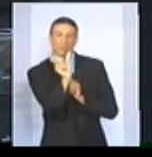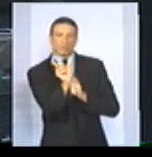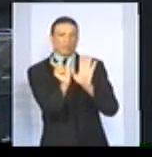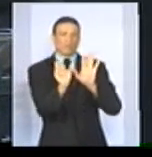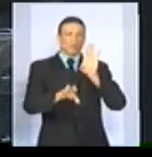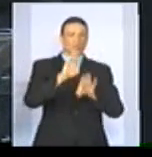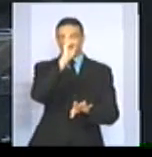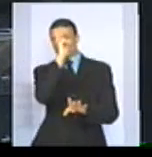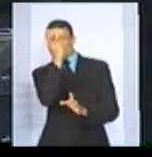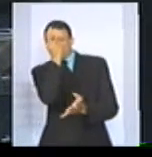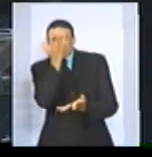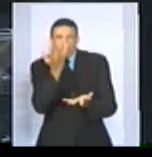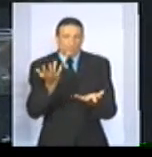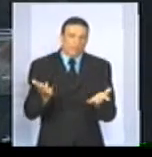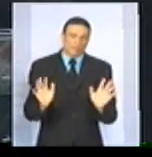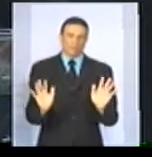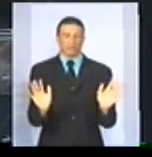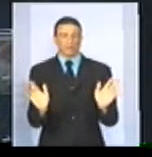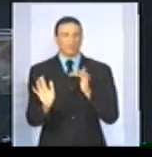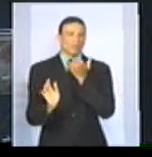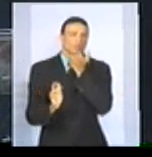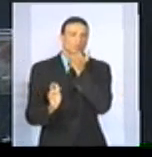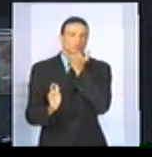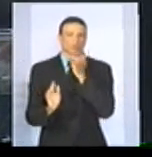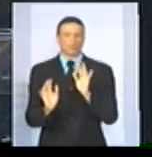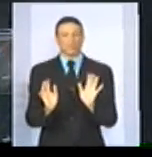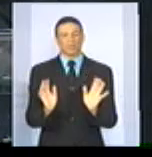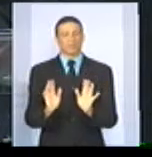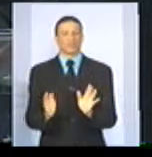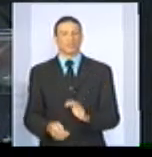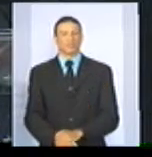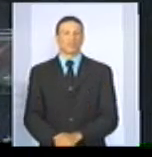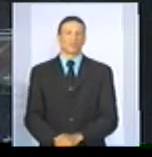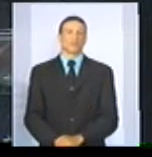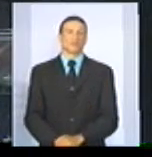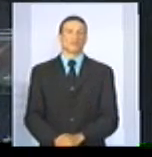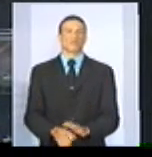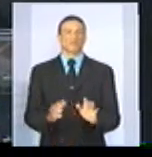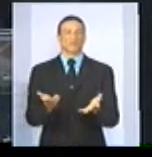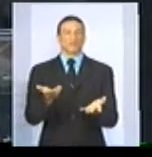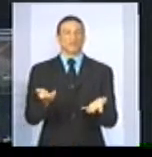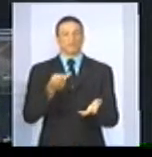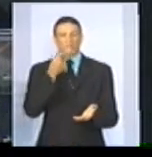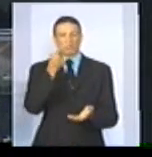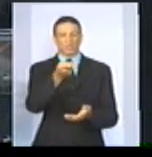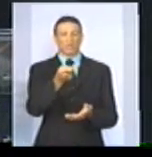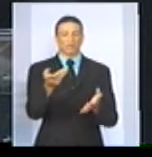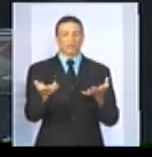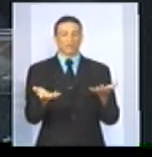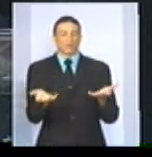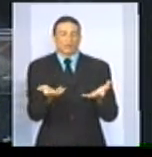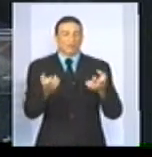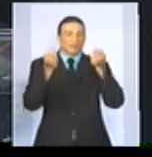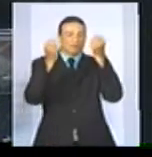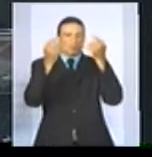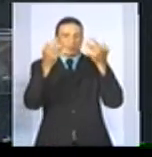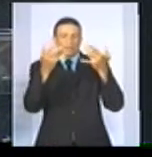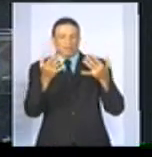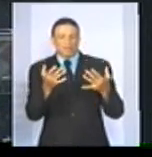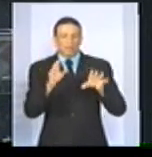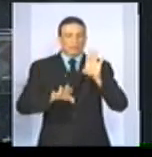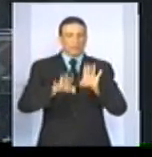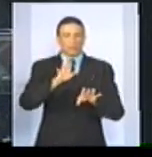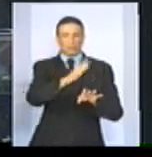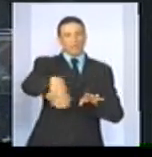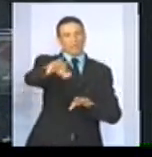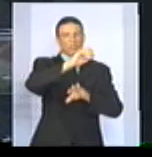cometemos. O debate, como já disse o Dr. Manuel Rangel, é antigo e nós, de tanto debater, acreditamos que todos serão capazes